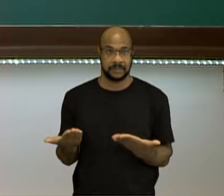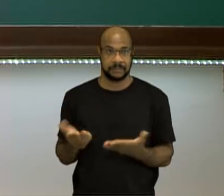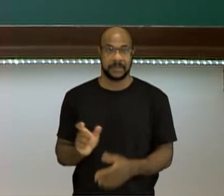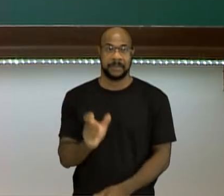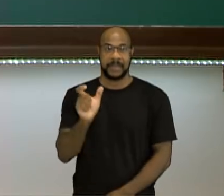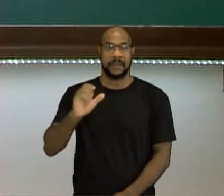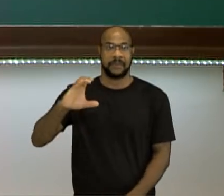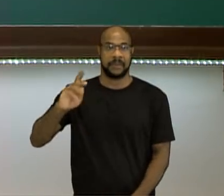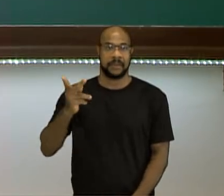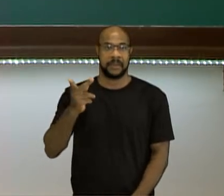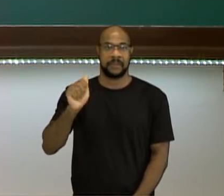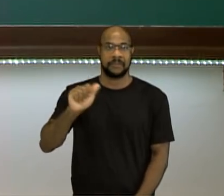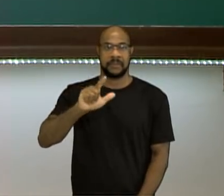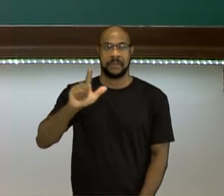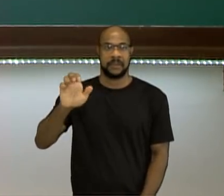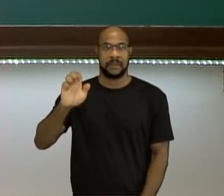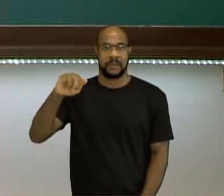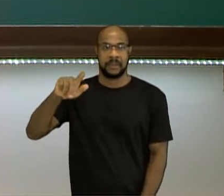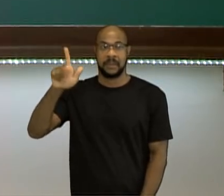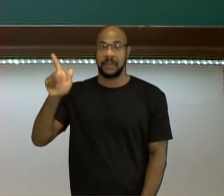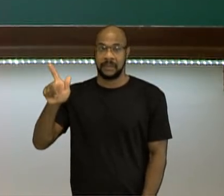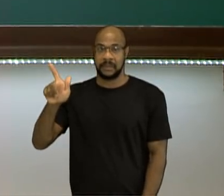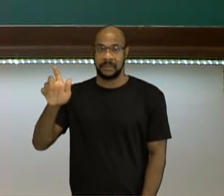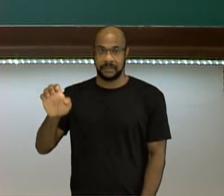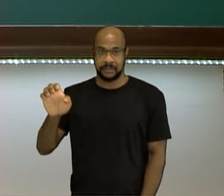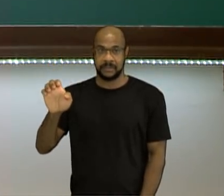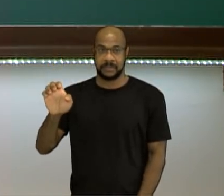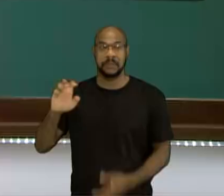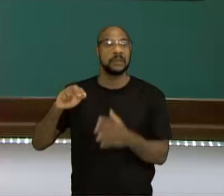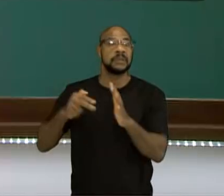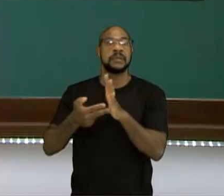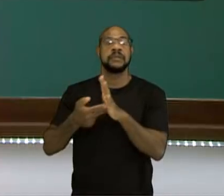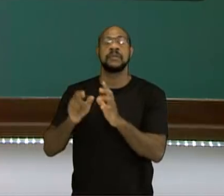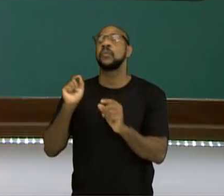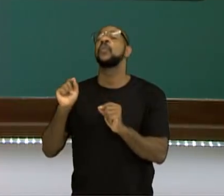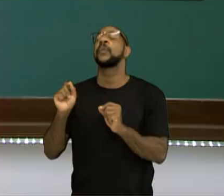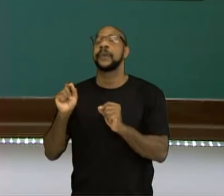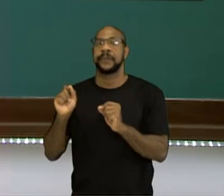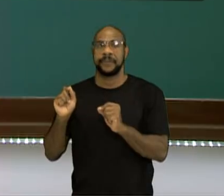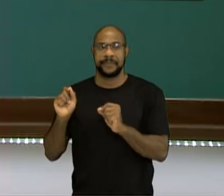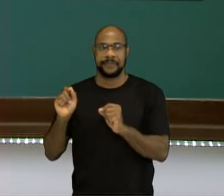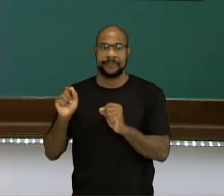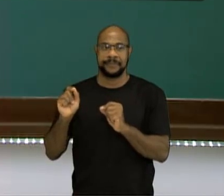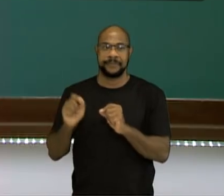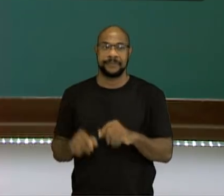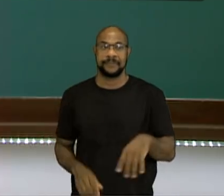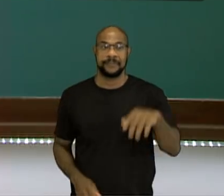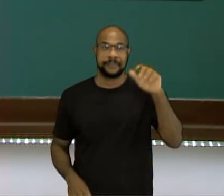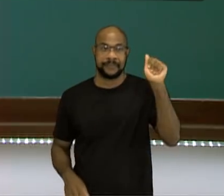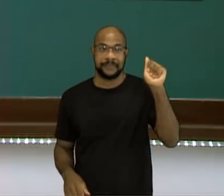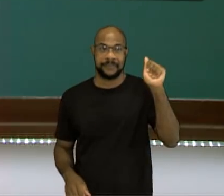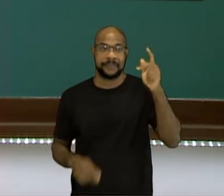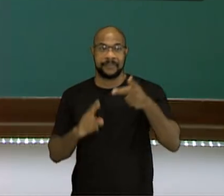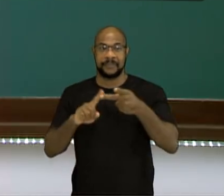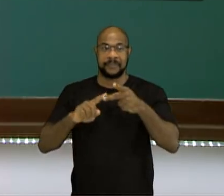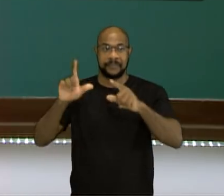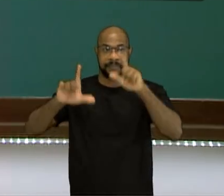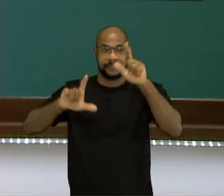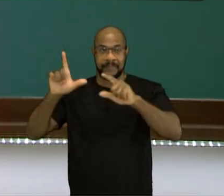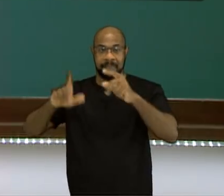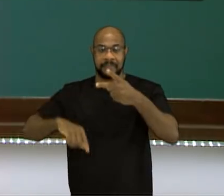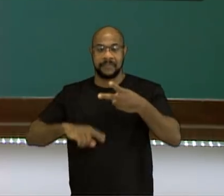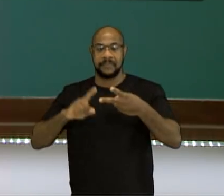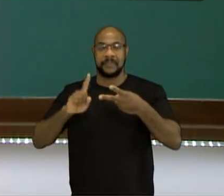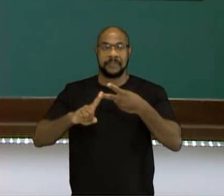Vamos conferir as respostas? Então, como a teacher falou, não adianta apenas pegar a palavra e jogar no Google Tradutor. Tem que ver se ela tem